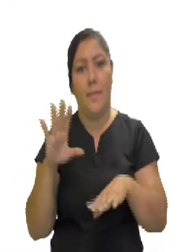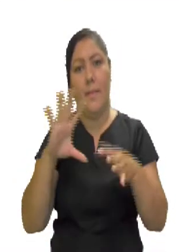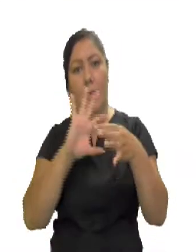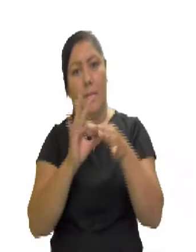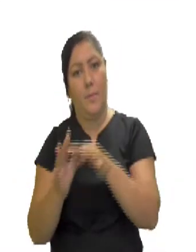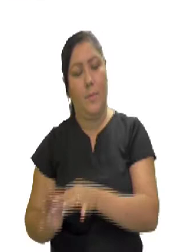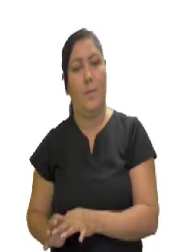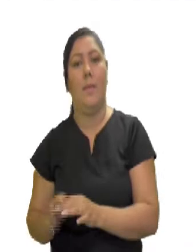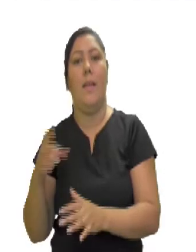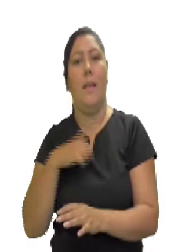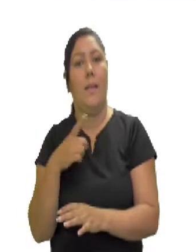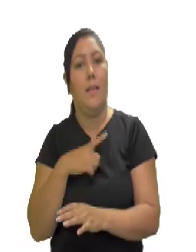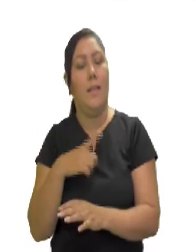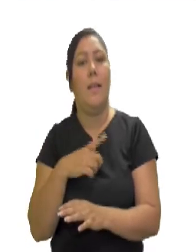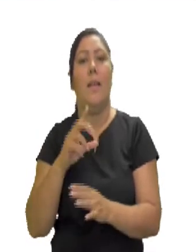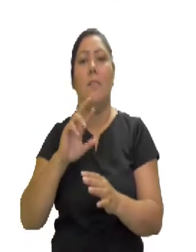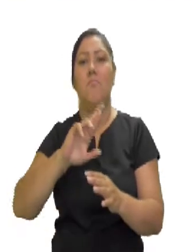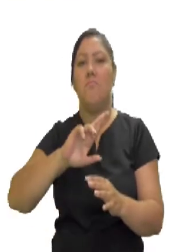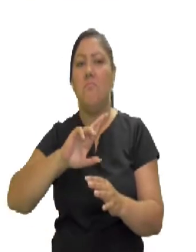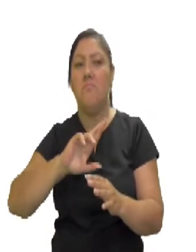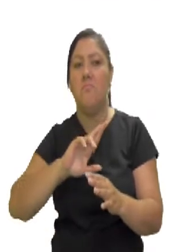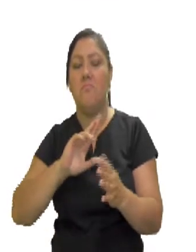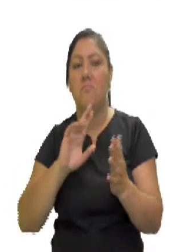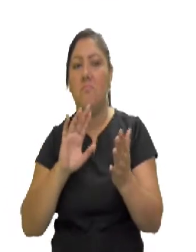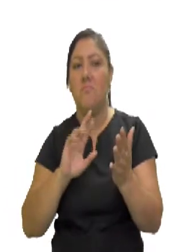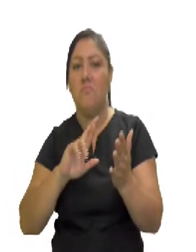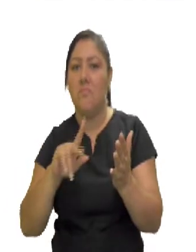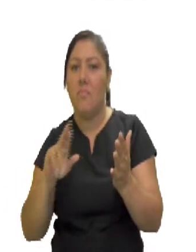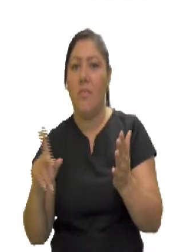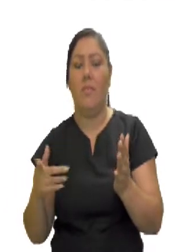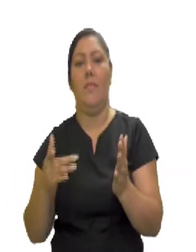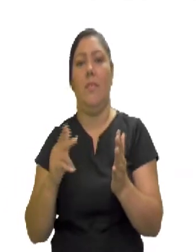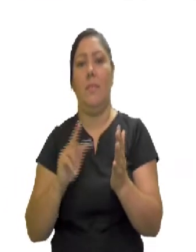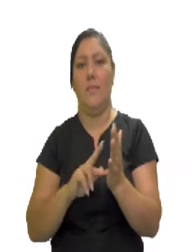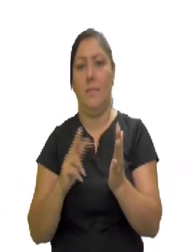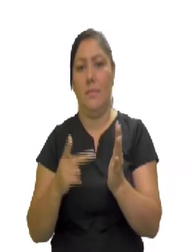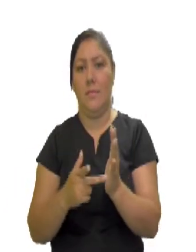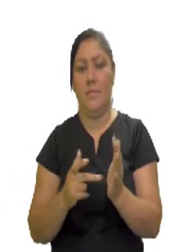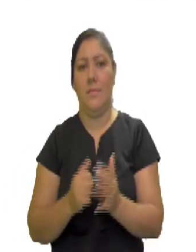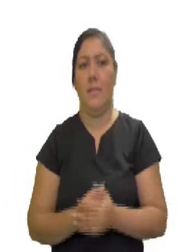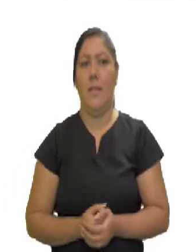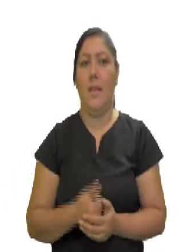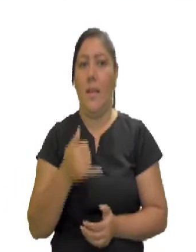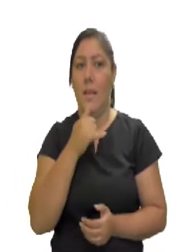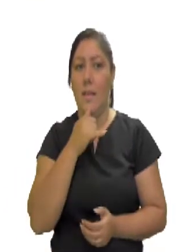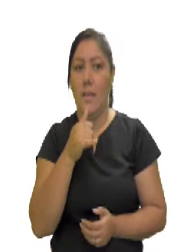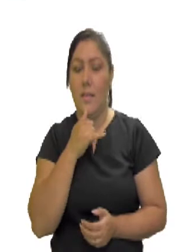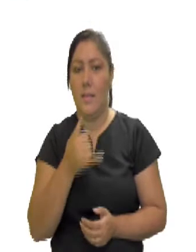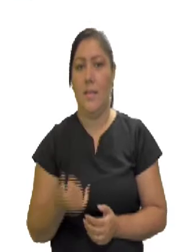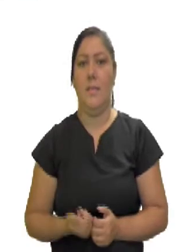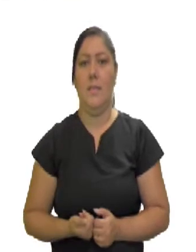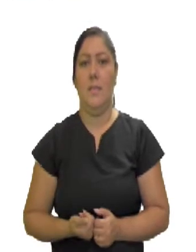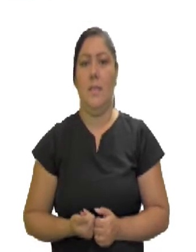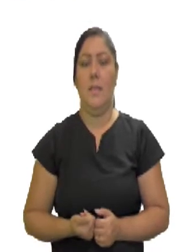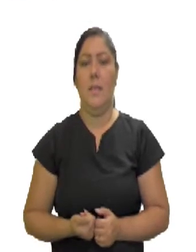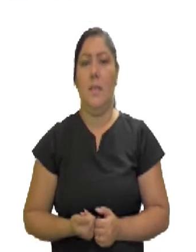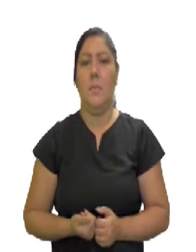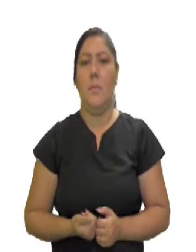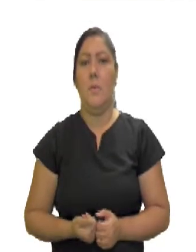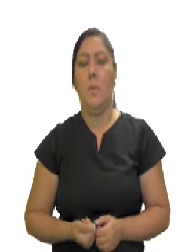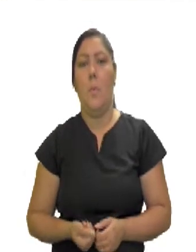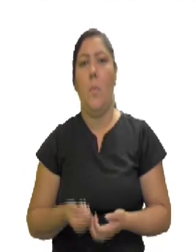está sendo empregado. Por exemplo, quebrei o silêncio na sala de aula. Eu falei quebrei porque